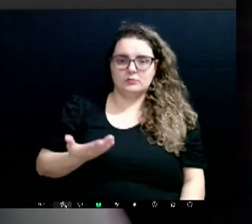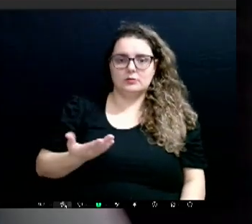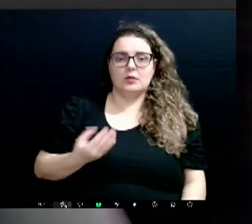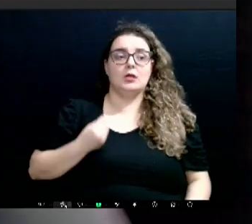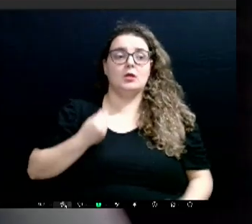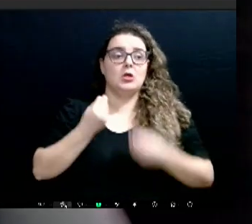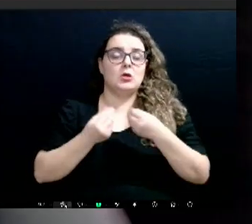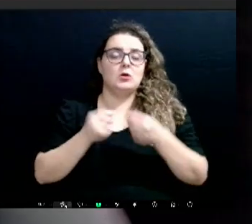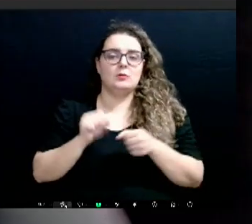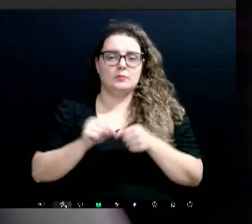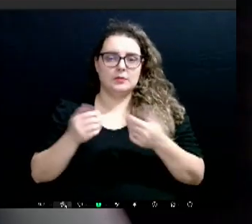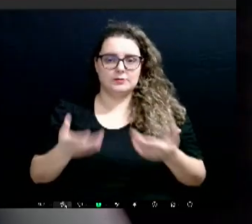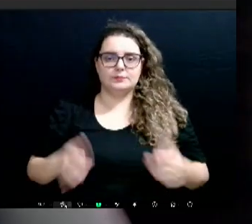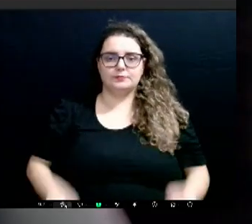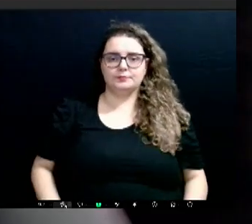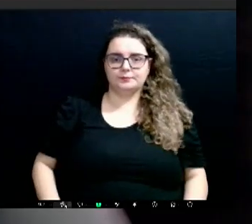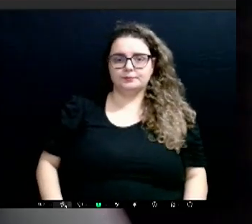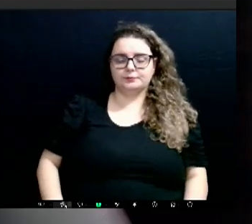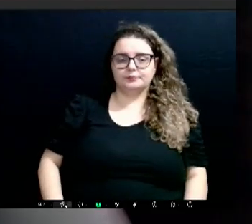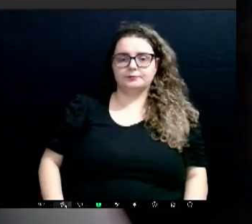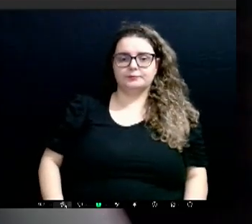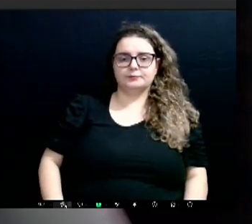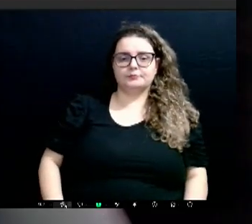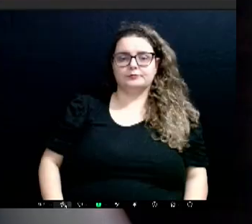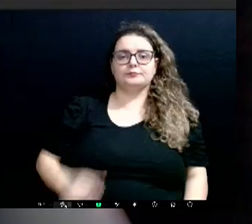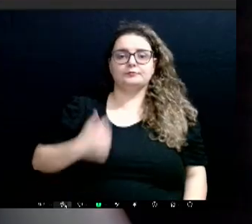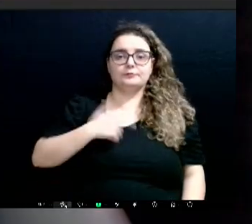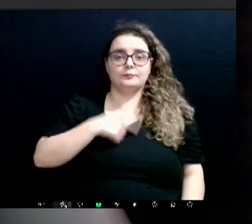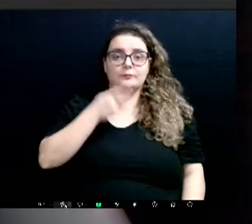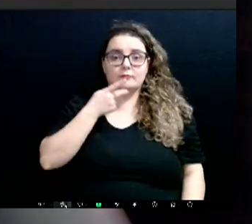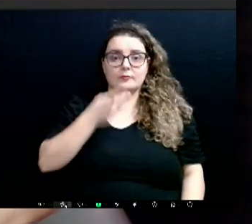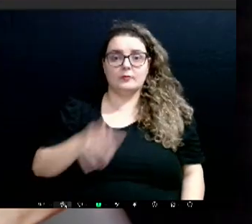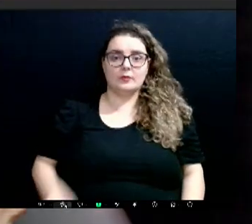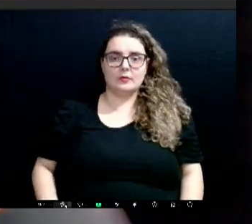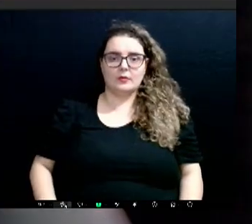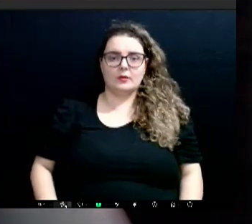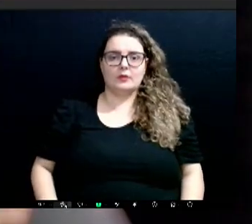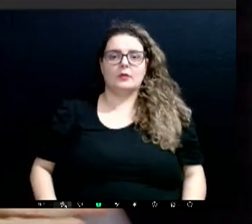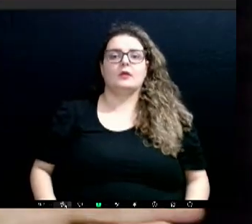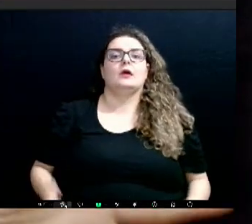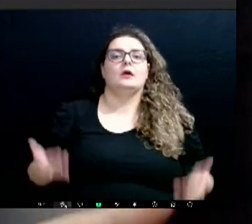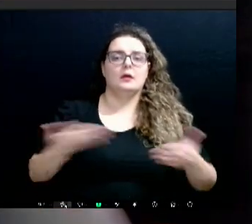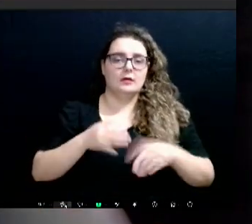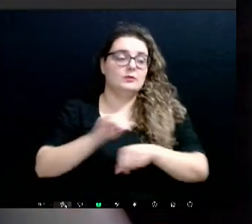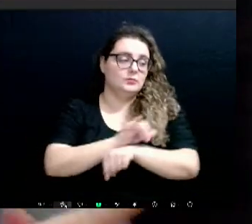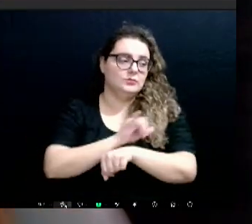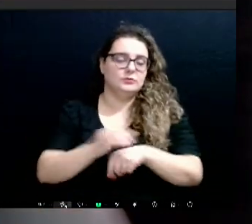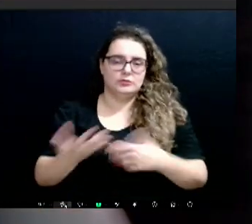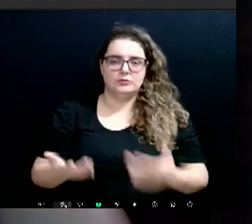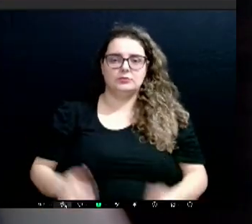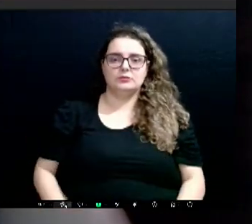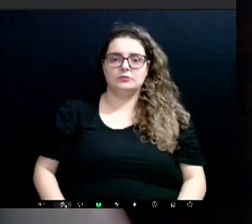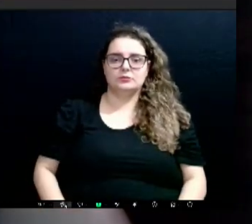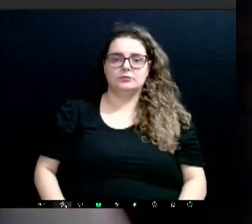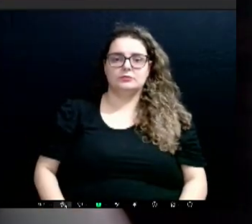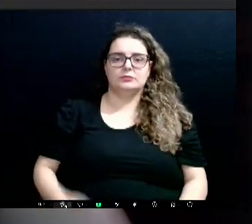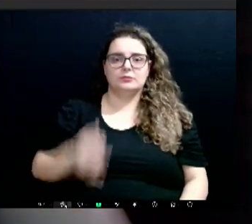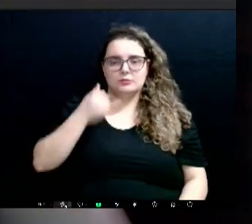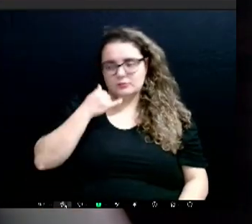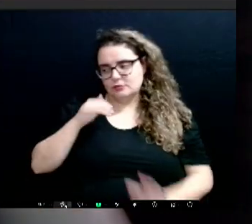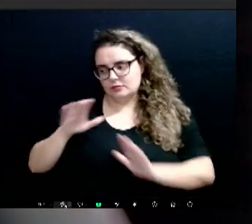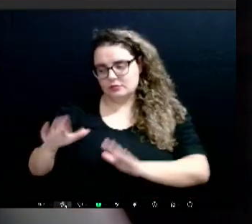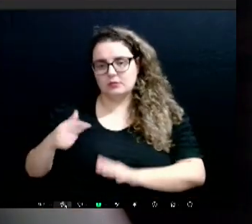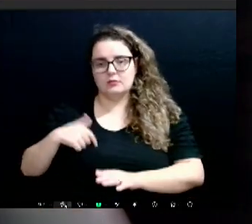isso? A gente fala muito, olha, você fala, agora, estrategicamente, eu vou colocar aqui, porque eu vou descansar. Então,